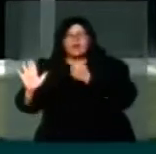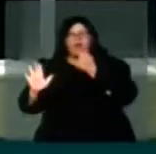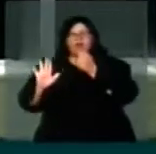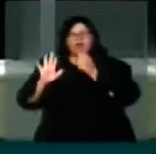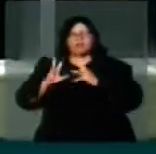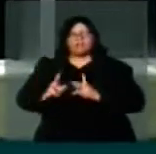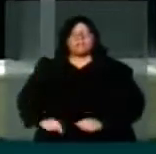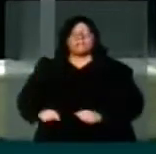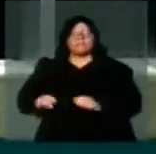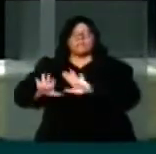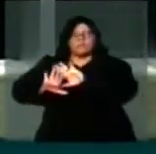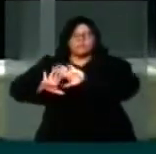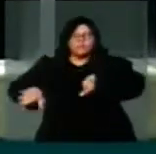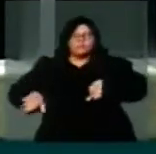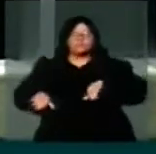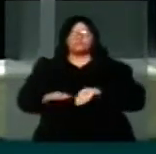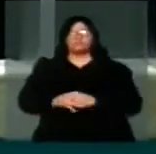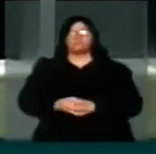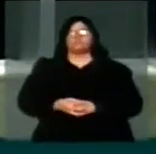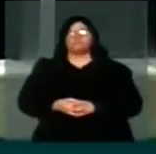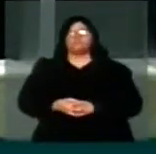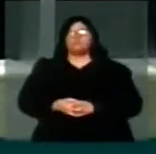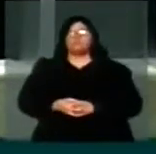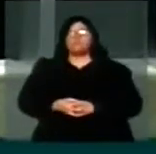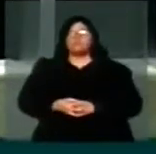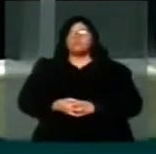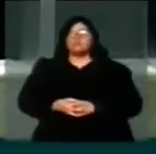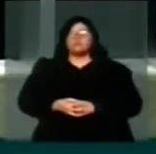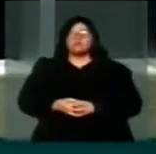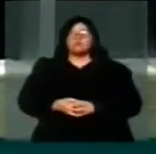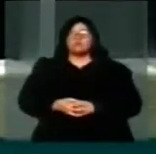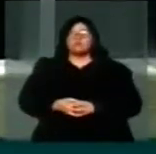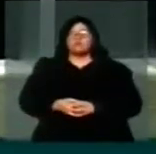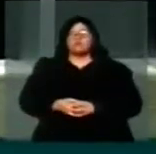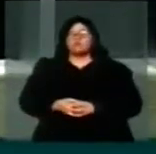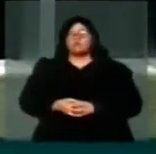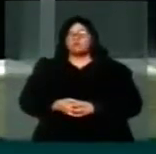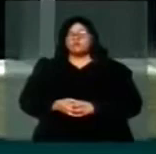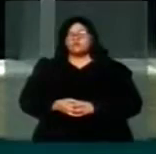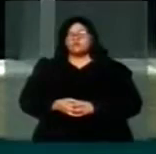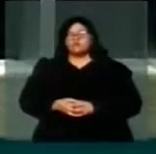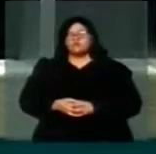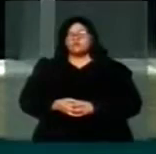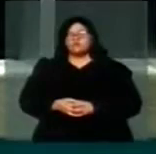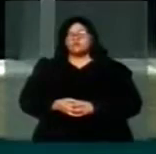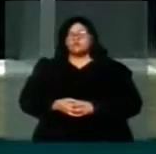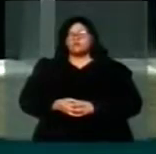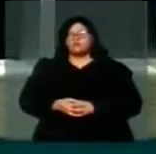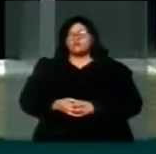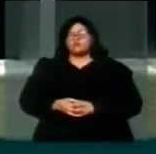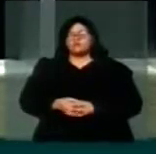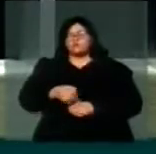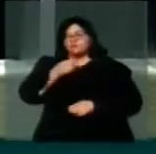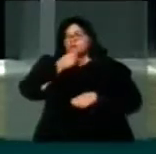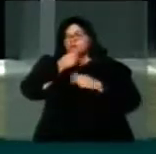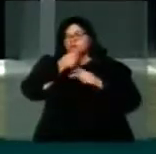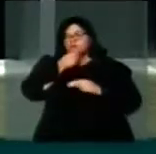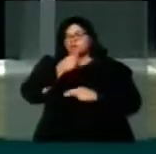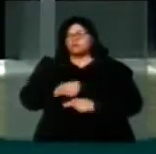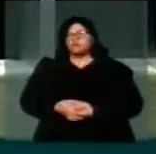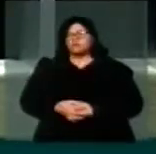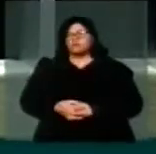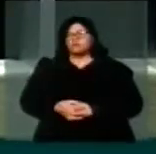a tentativa de asfixiamento de Cuba. Quero dizer dessa tribuna que para nós,